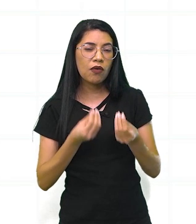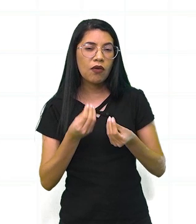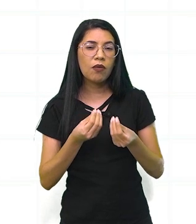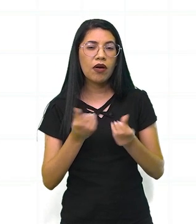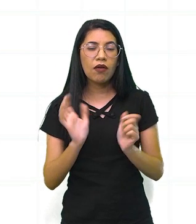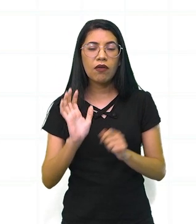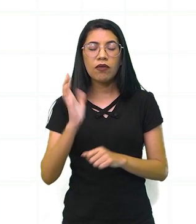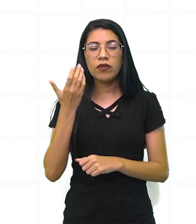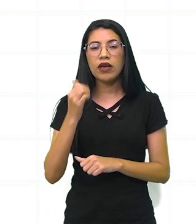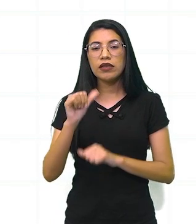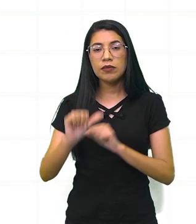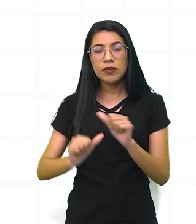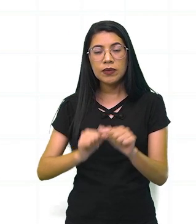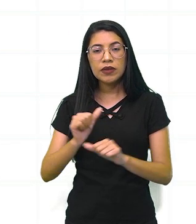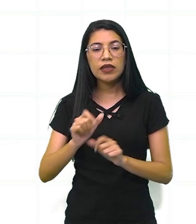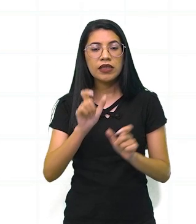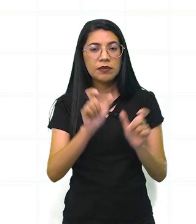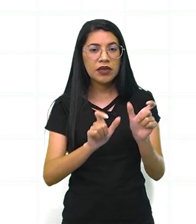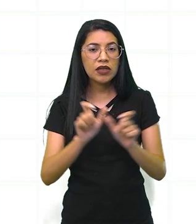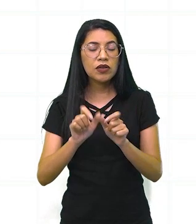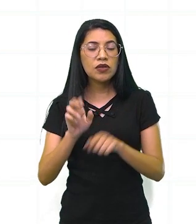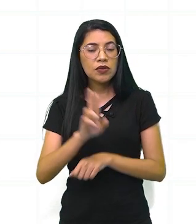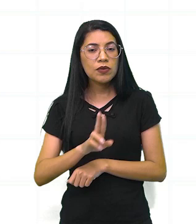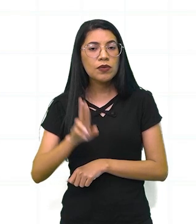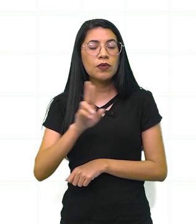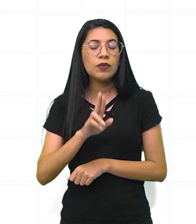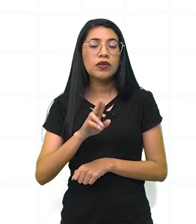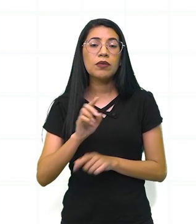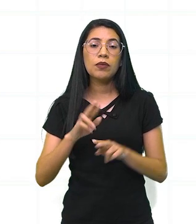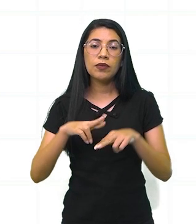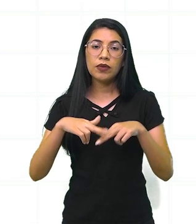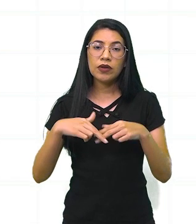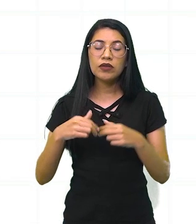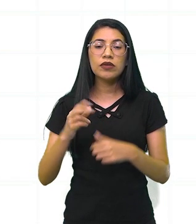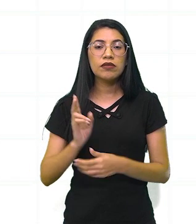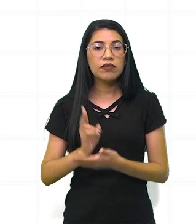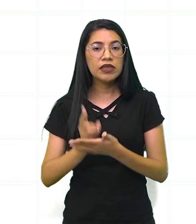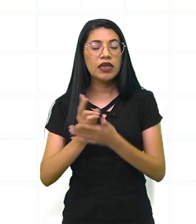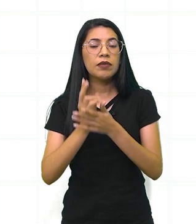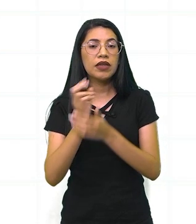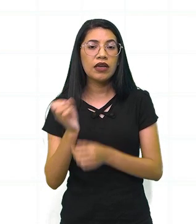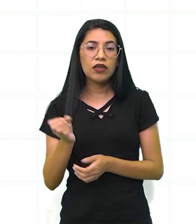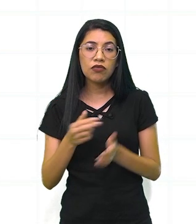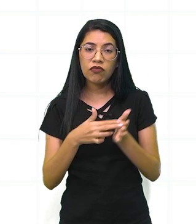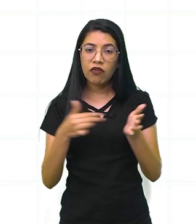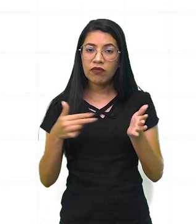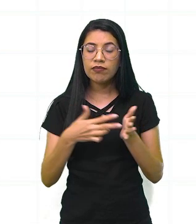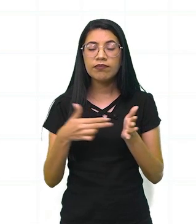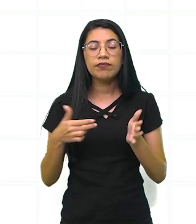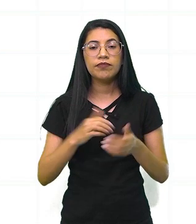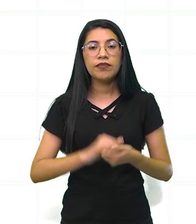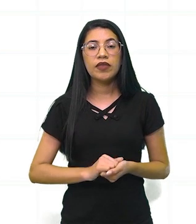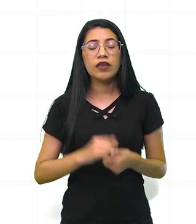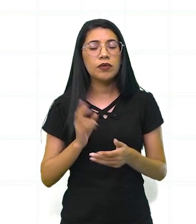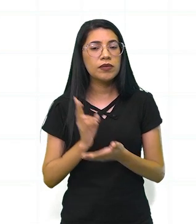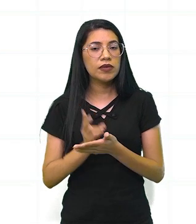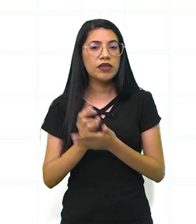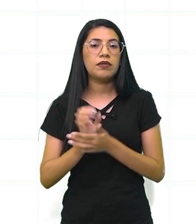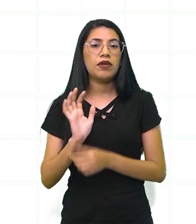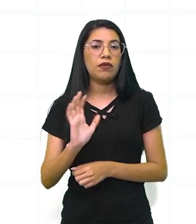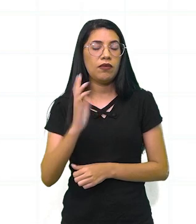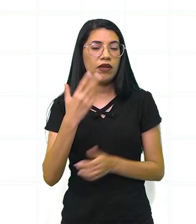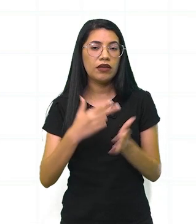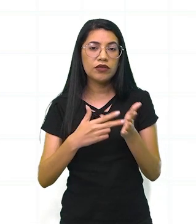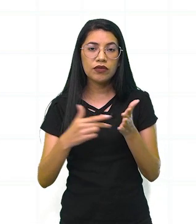meio de seus falantes e por isso é sempre atualizada tá então a norma padrão ela vai ser sempre atualizada